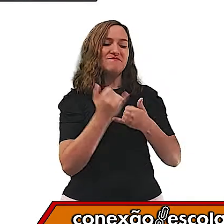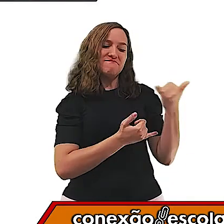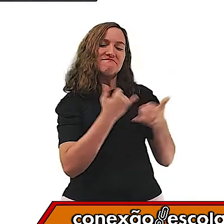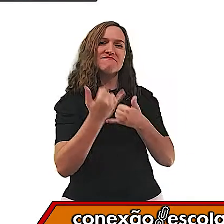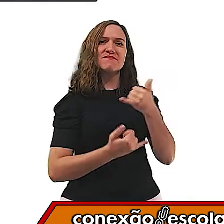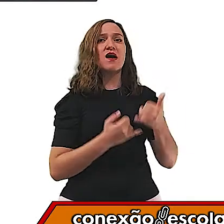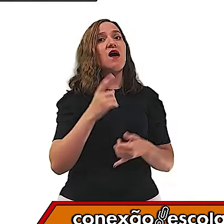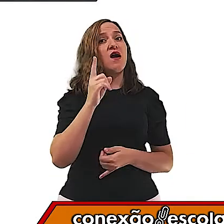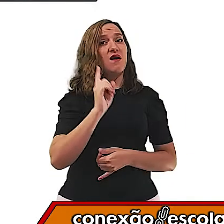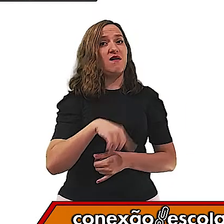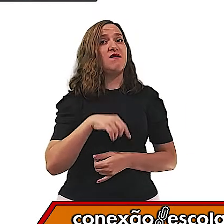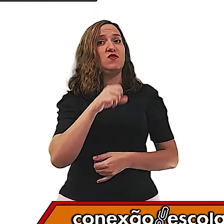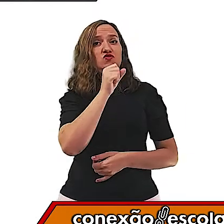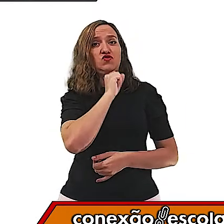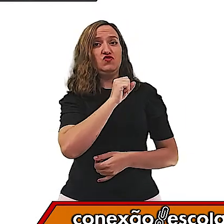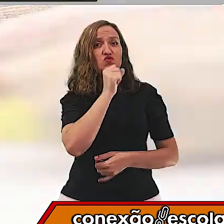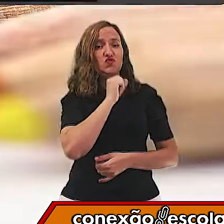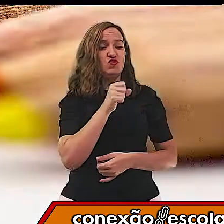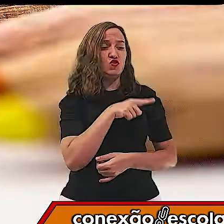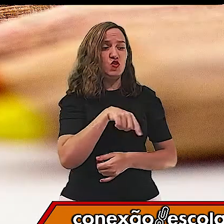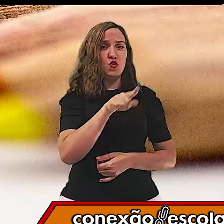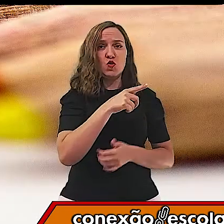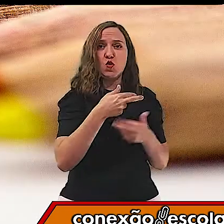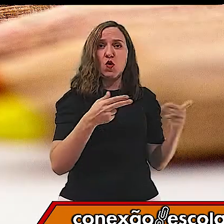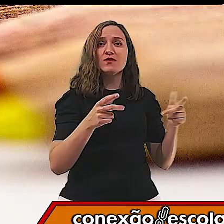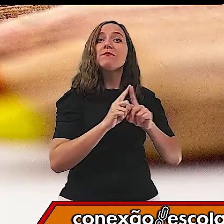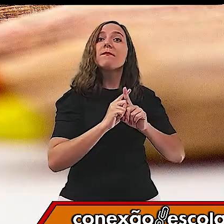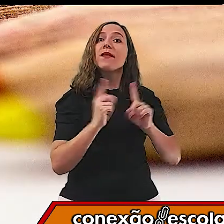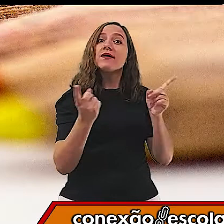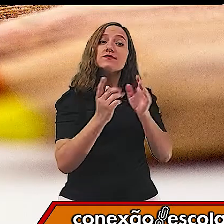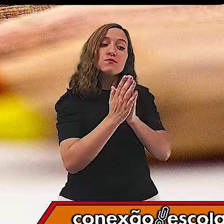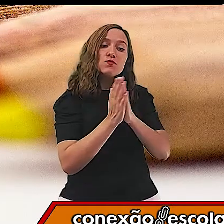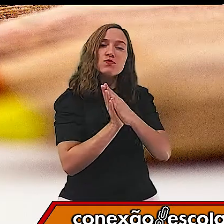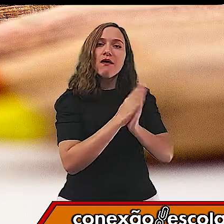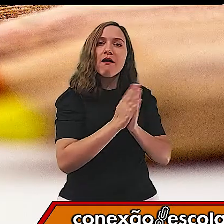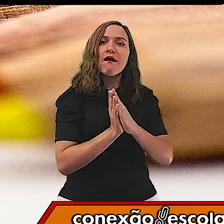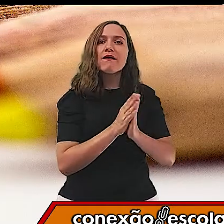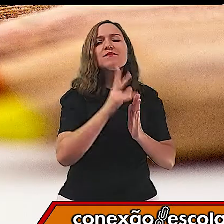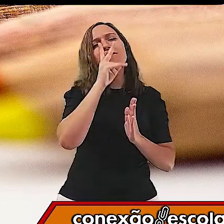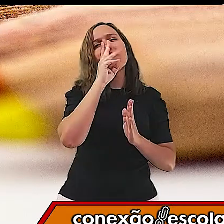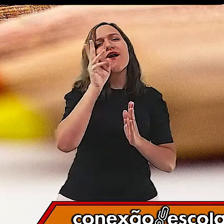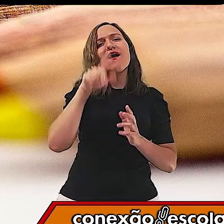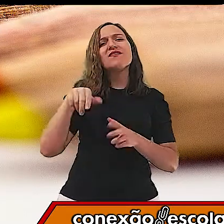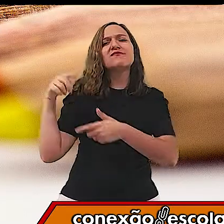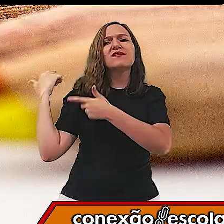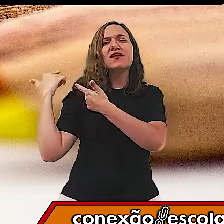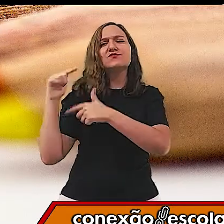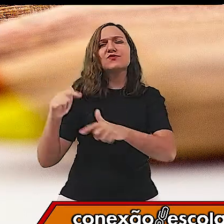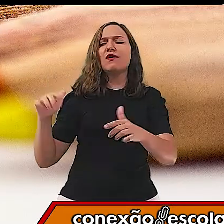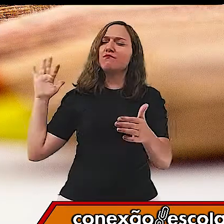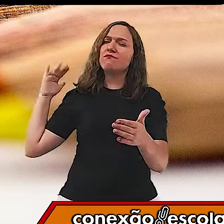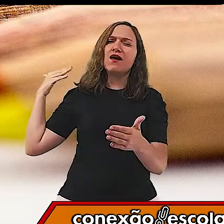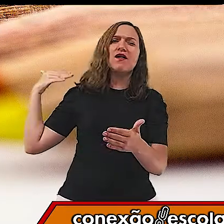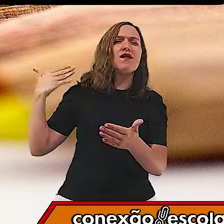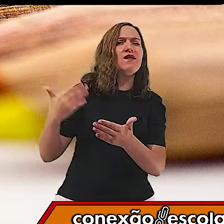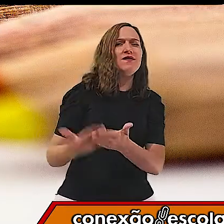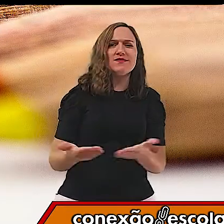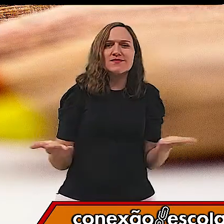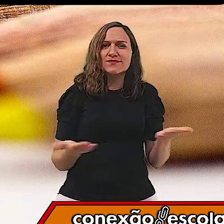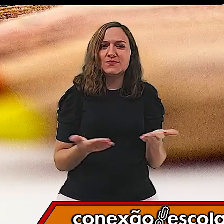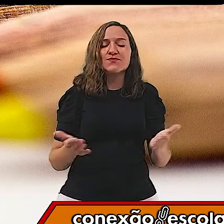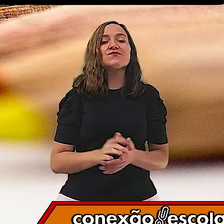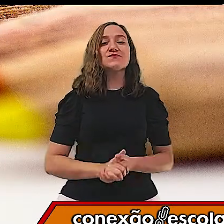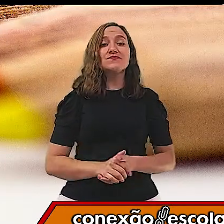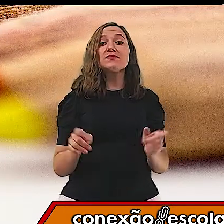são antigos, mas a brincadeira do faz de conta, da boneca, da casinha, ainda existe até hoje. E bolinha